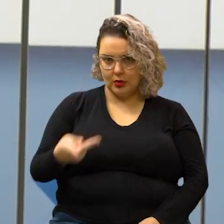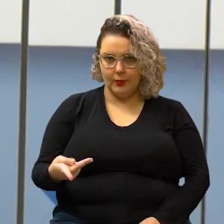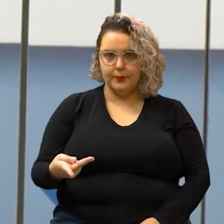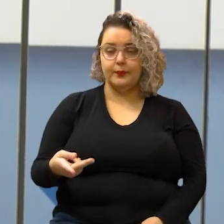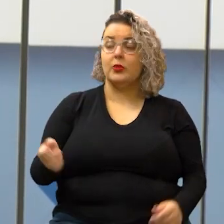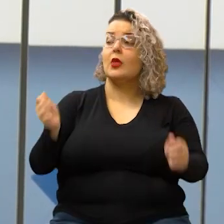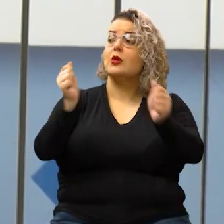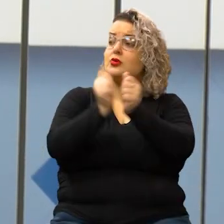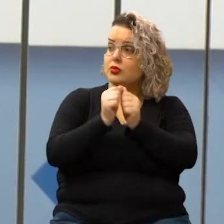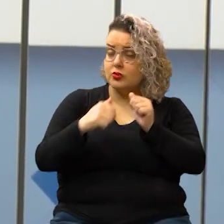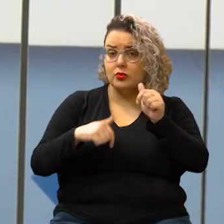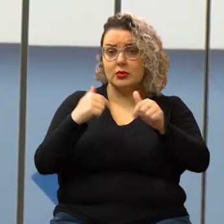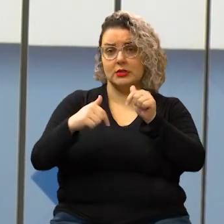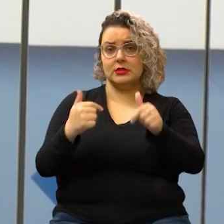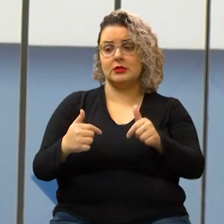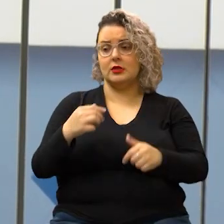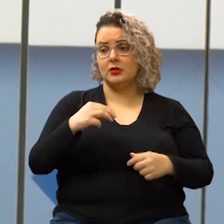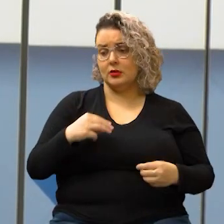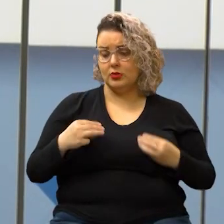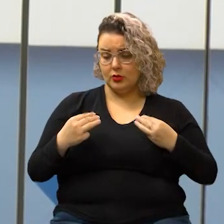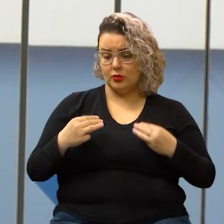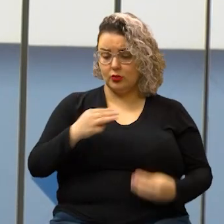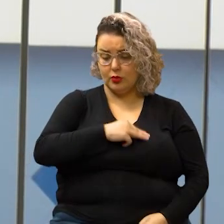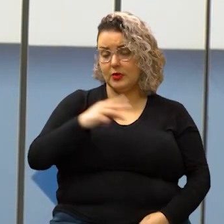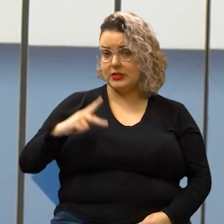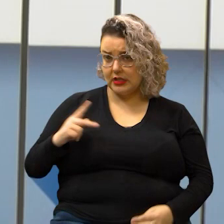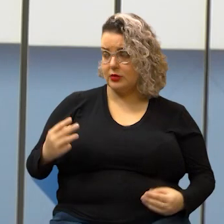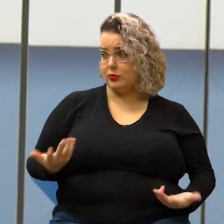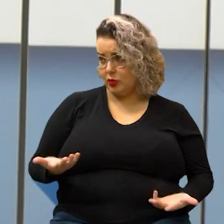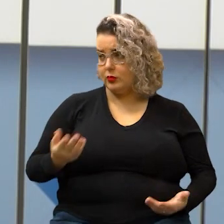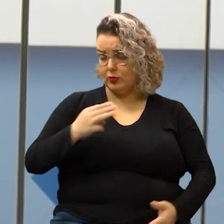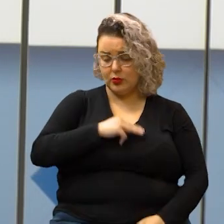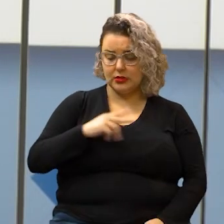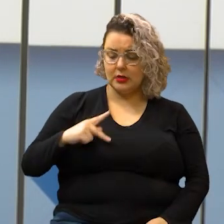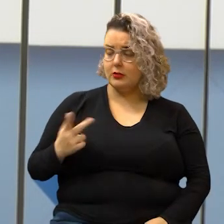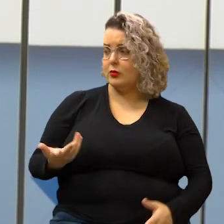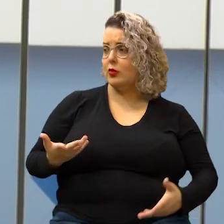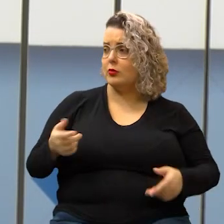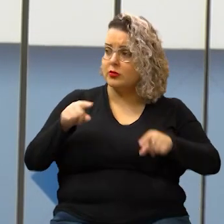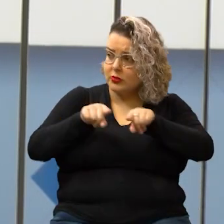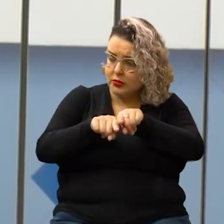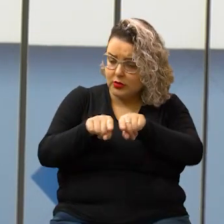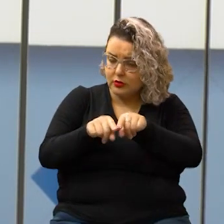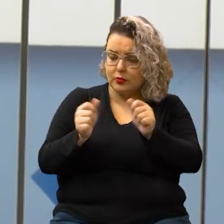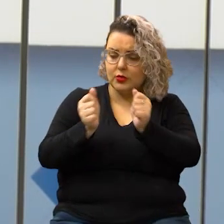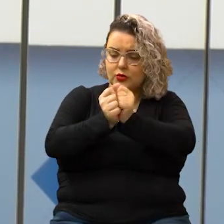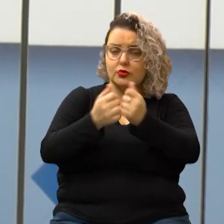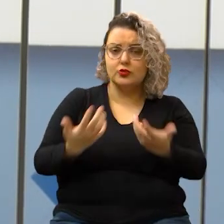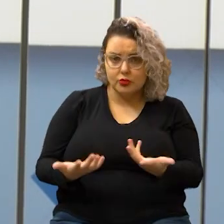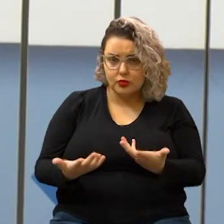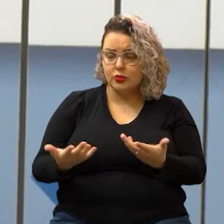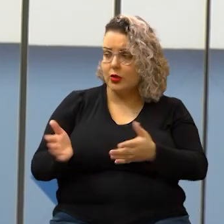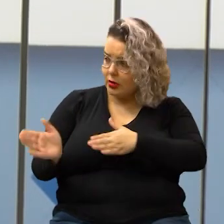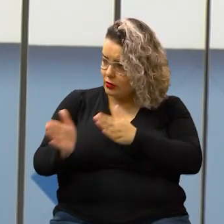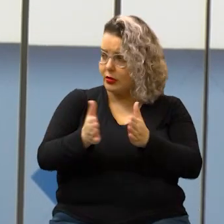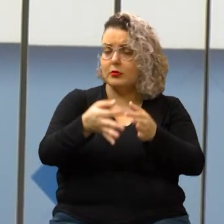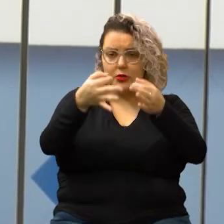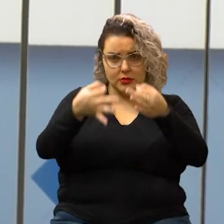com esse trabalho do Ministério Público, né? E isso prova que nós estamos no caminho certo, a ponto